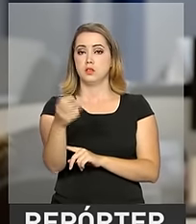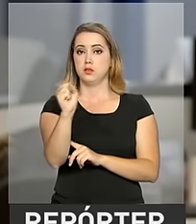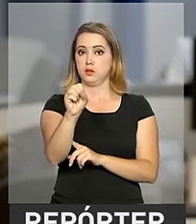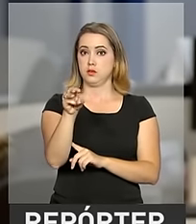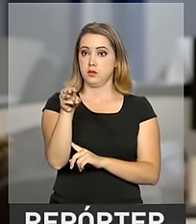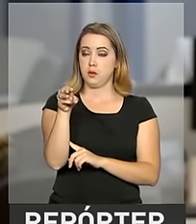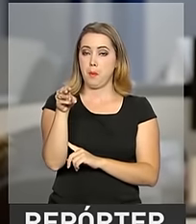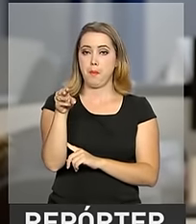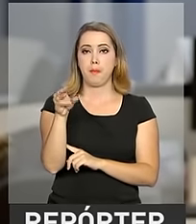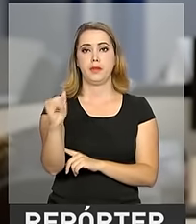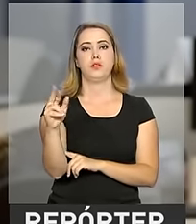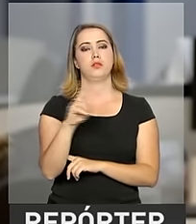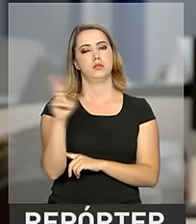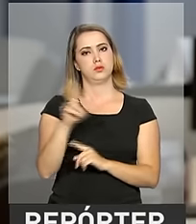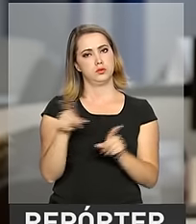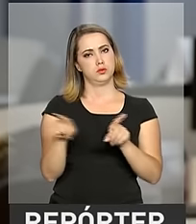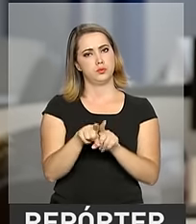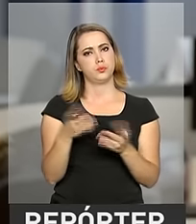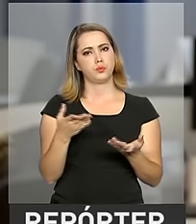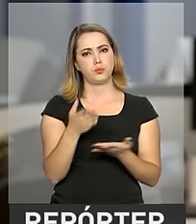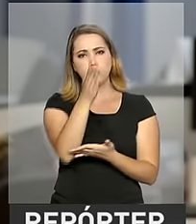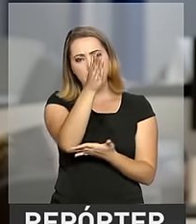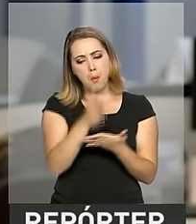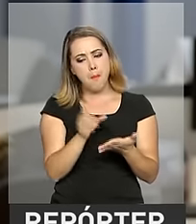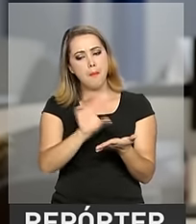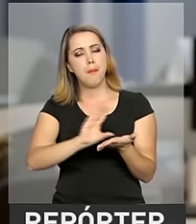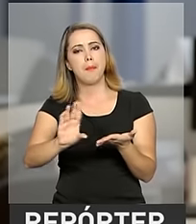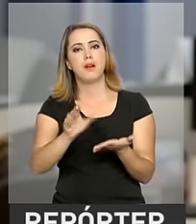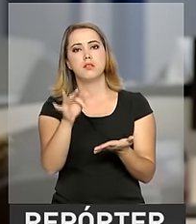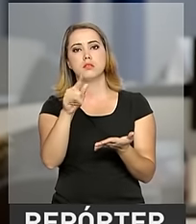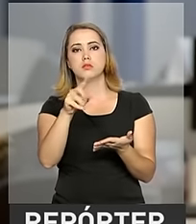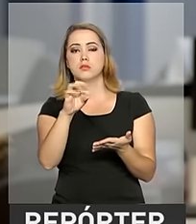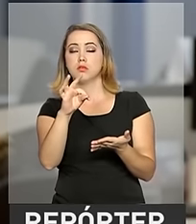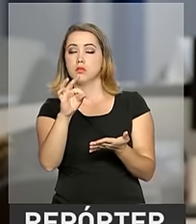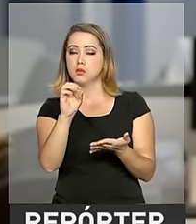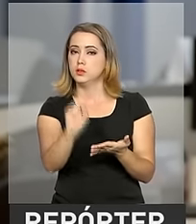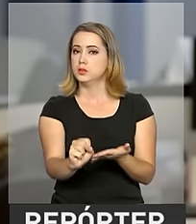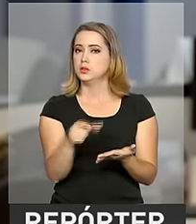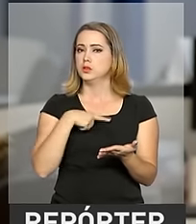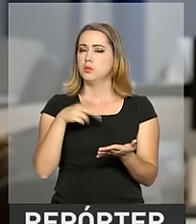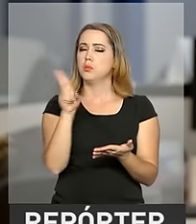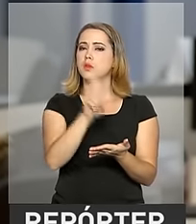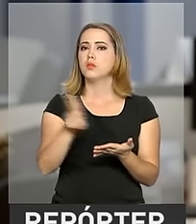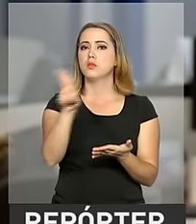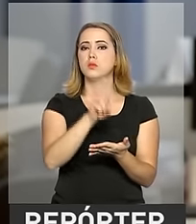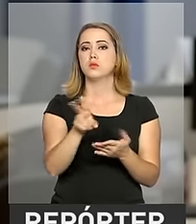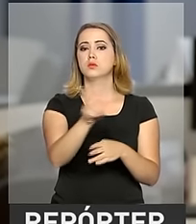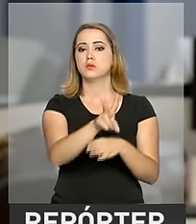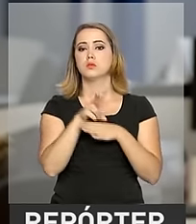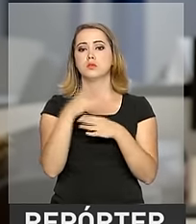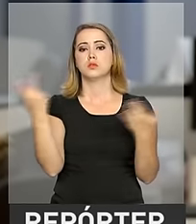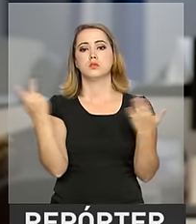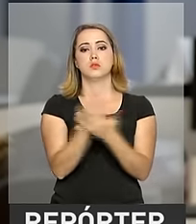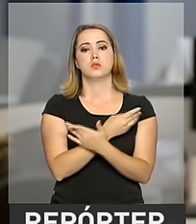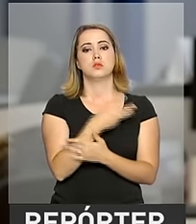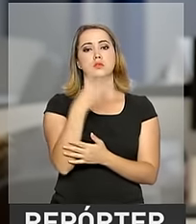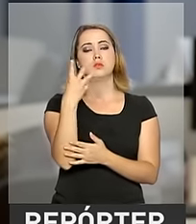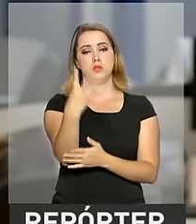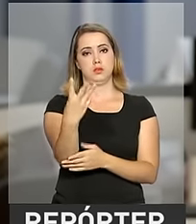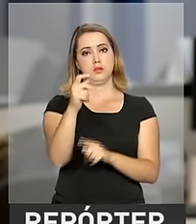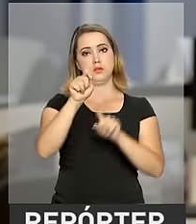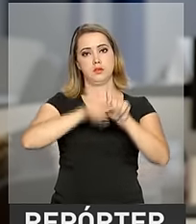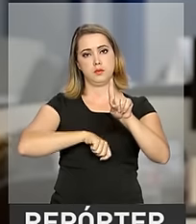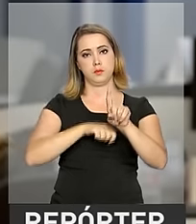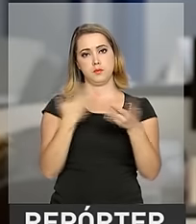a regulamentação do uso de parte do FGTS como garantia nos empréstimos consignados deve ser feita em até